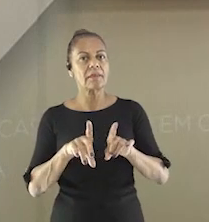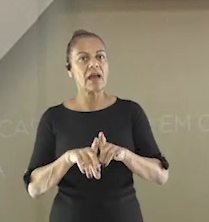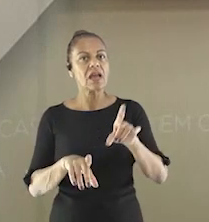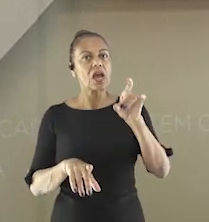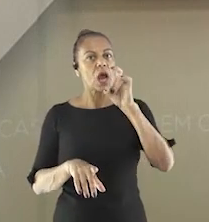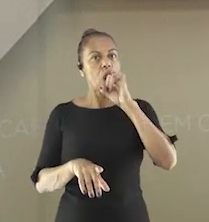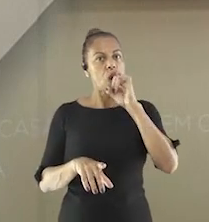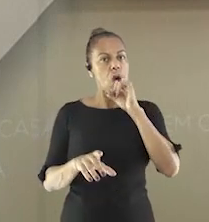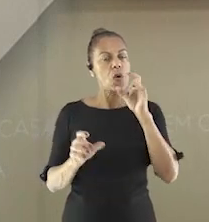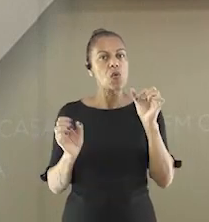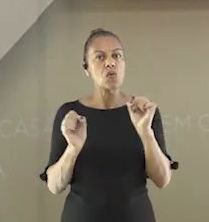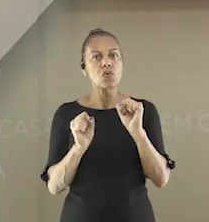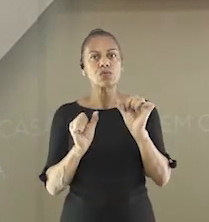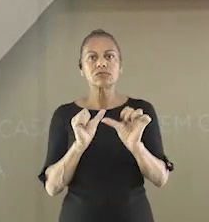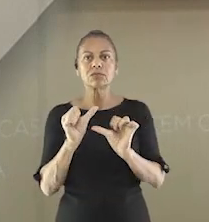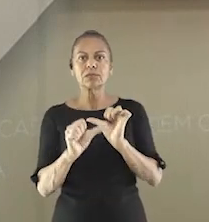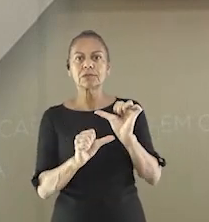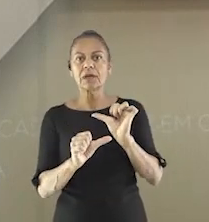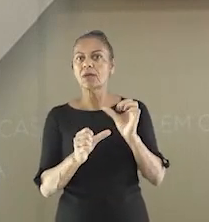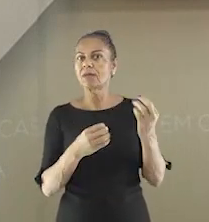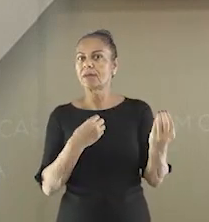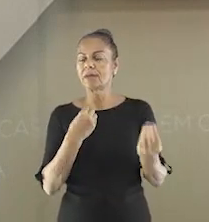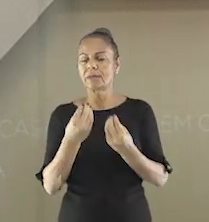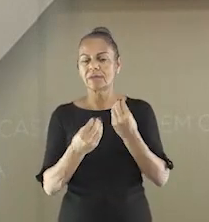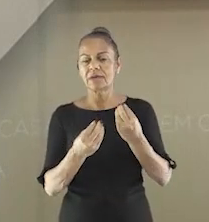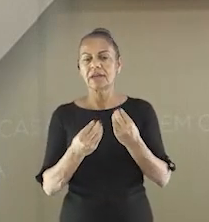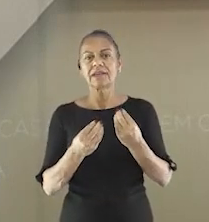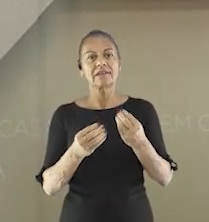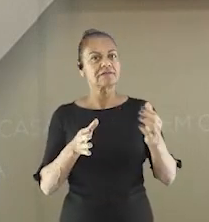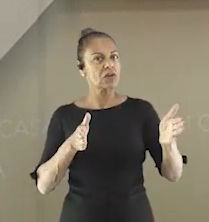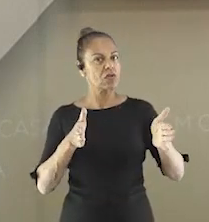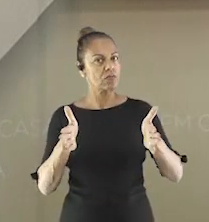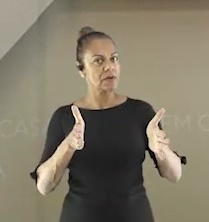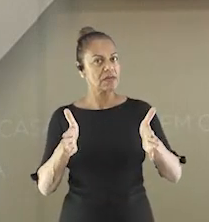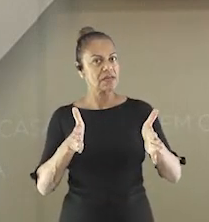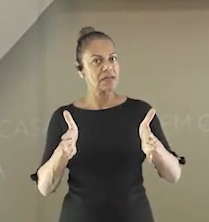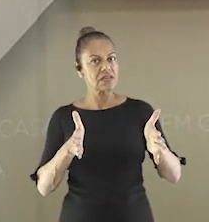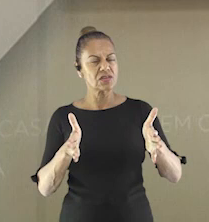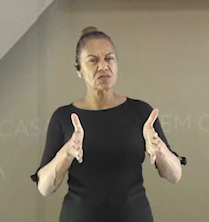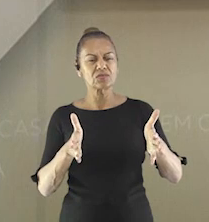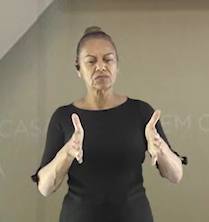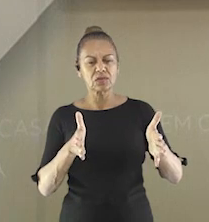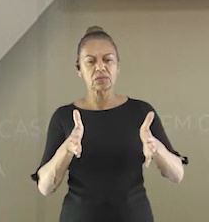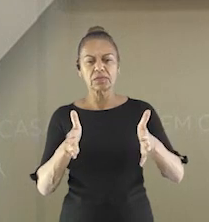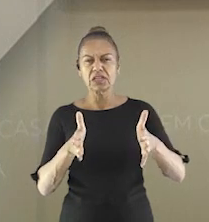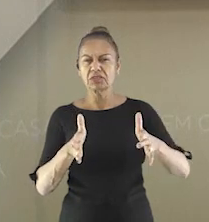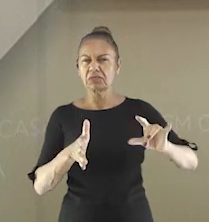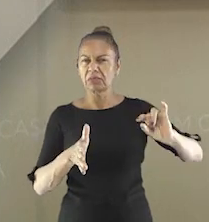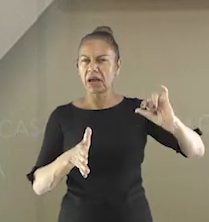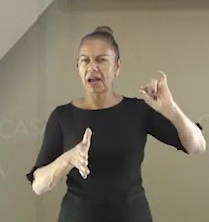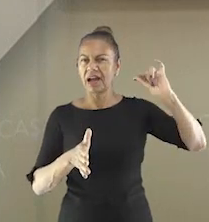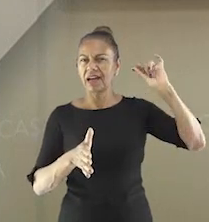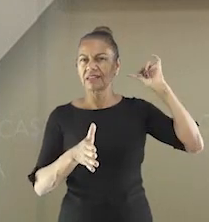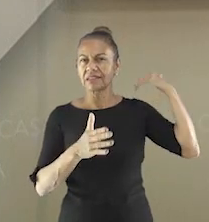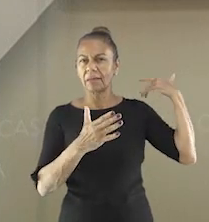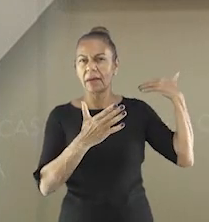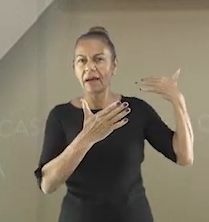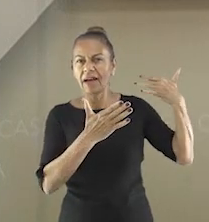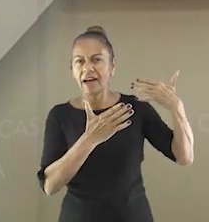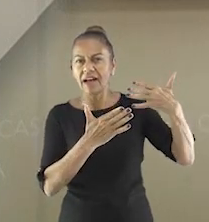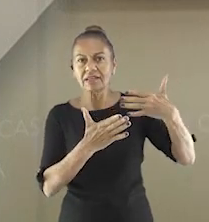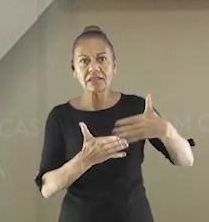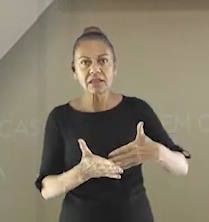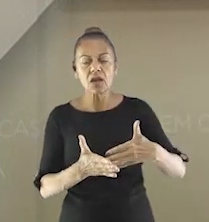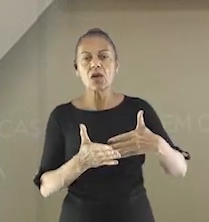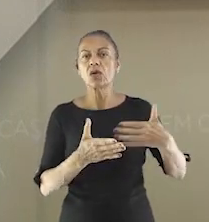Sim, o período mais quente da Terra foi ainda em sua formação. Vejam só como era o nosso cenário, né? O